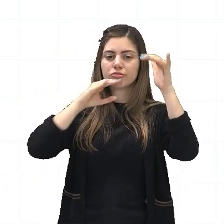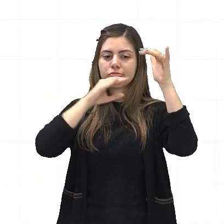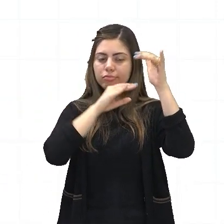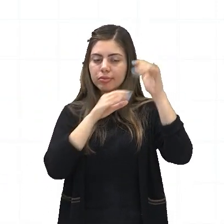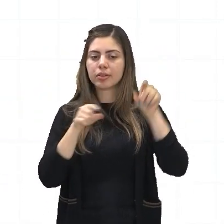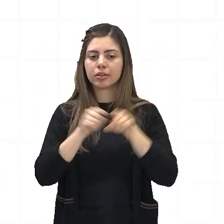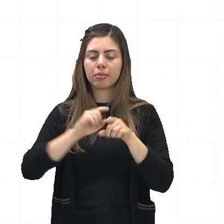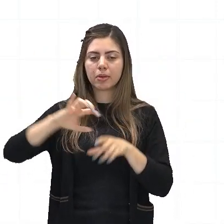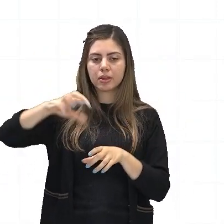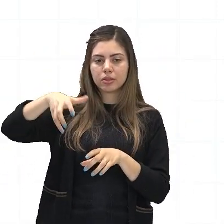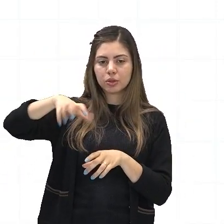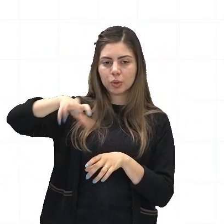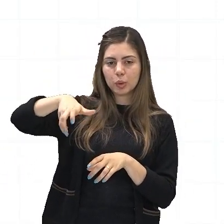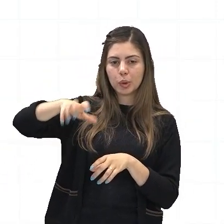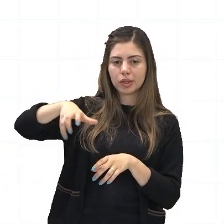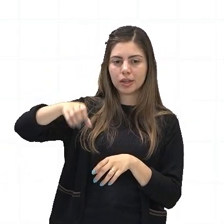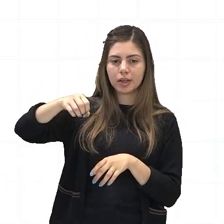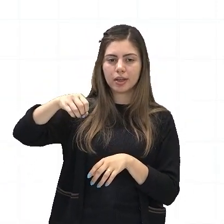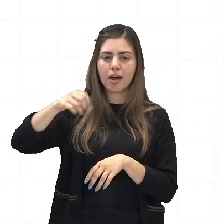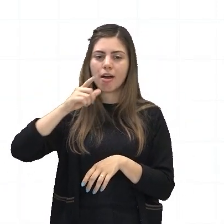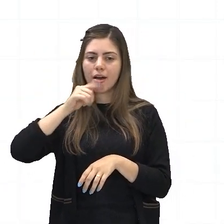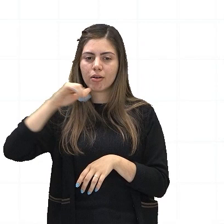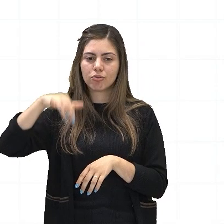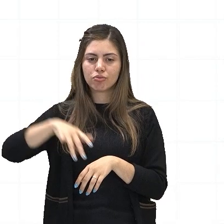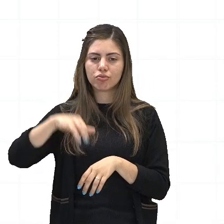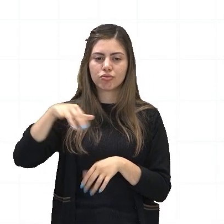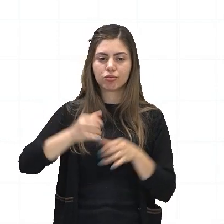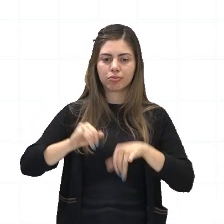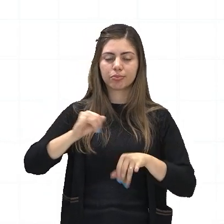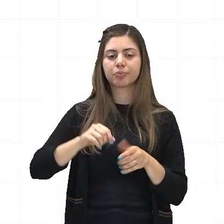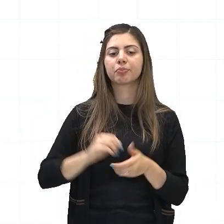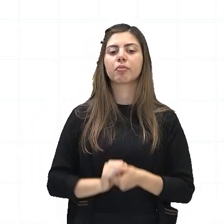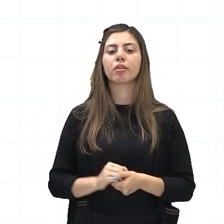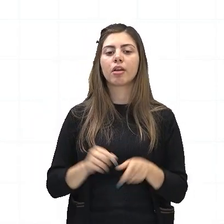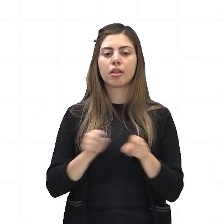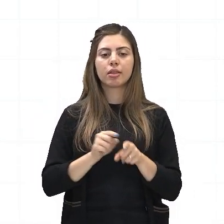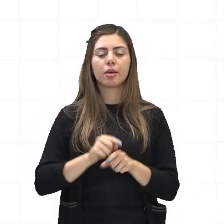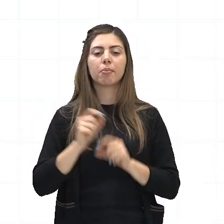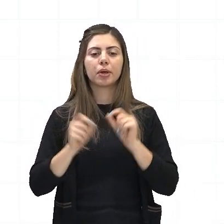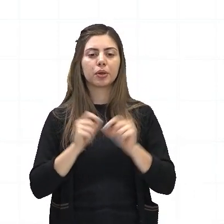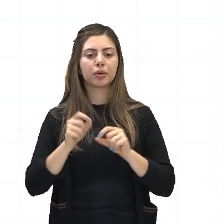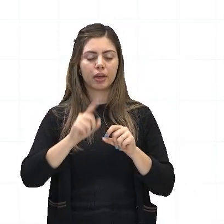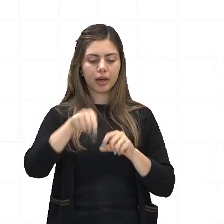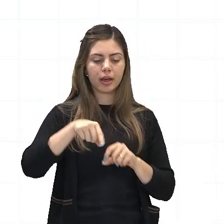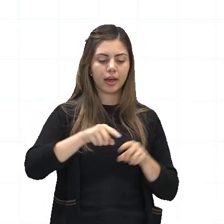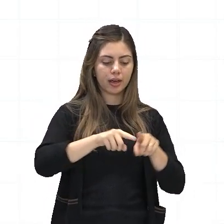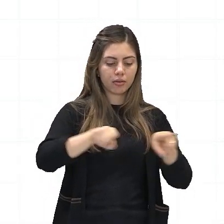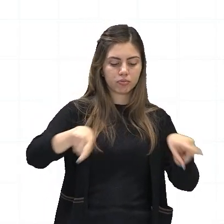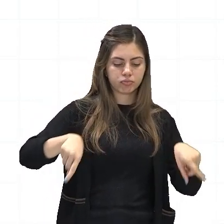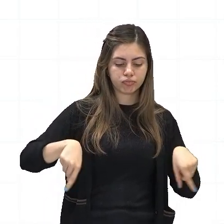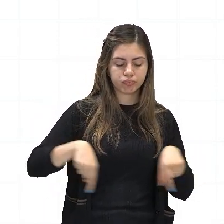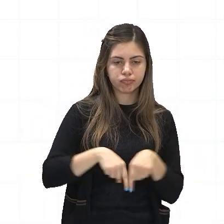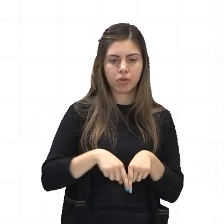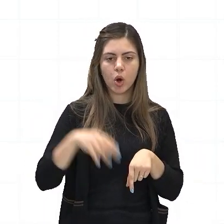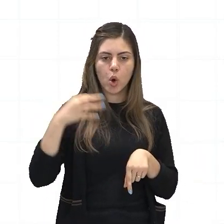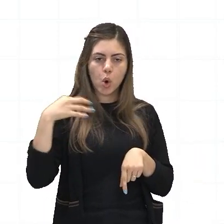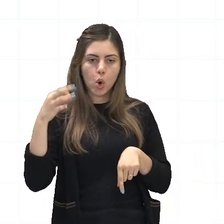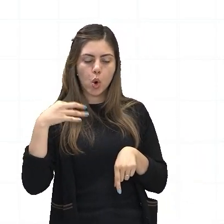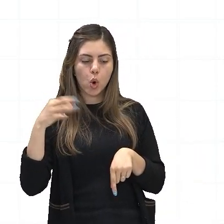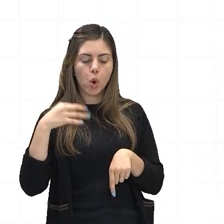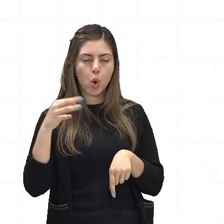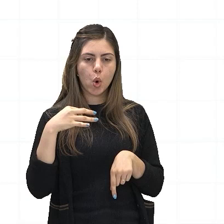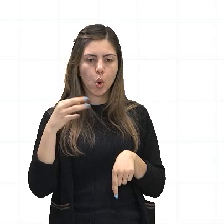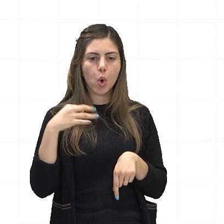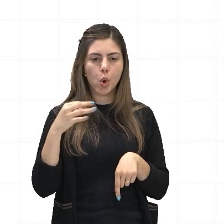torneira elétrica 5.500, secadora de roupas, né? Depois que a gente lavou a roupa, a gente pode utilizar uma secadora para